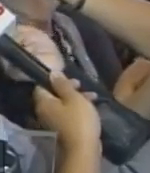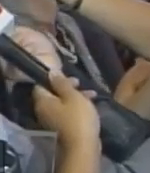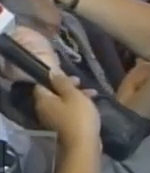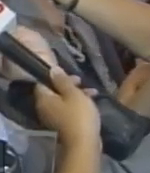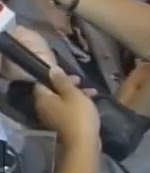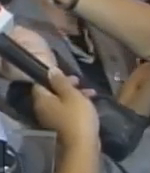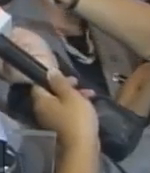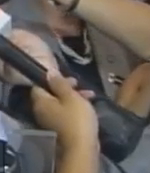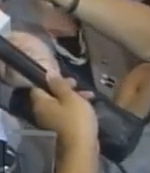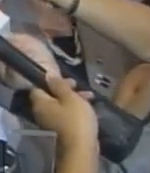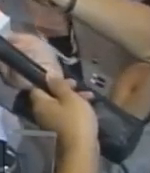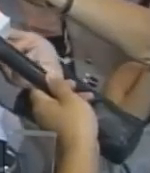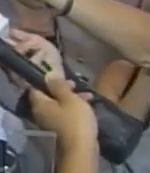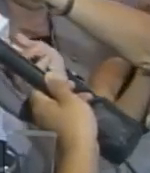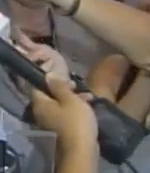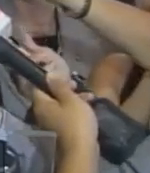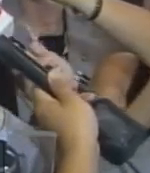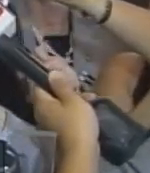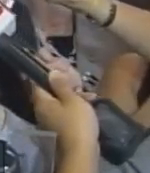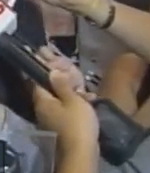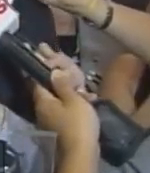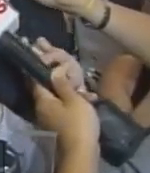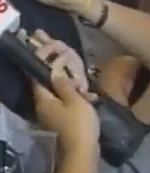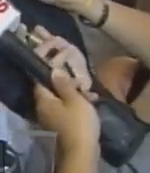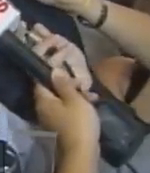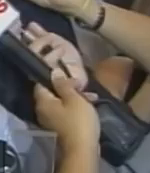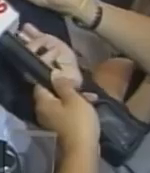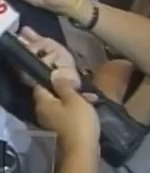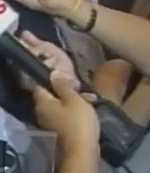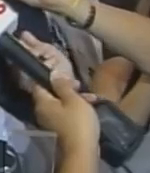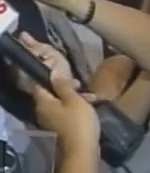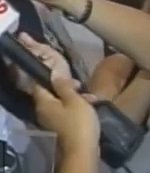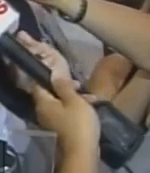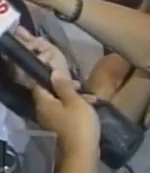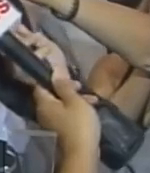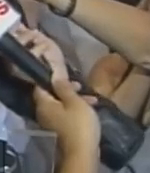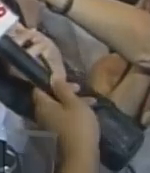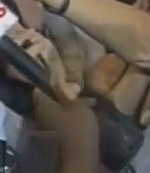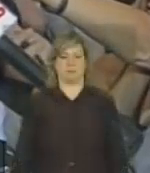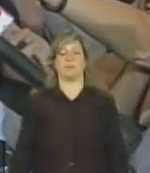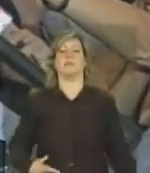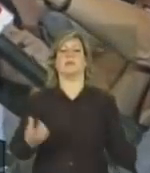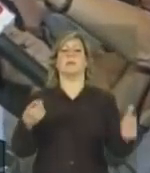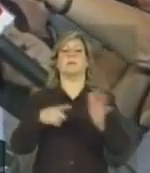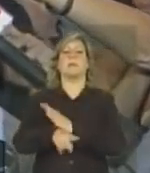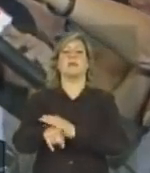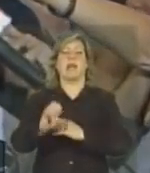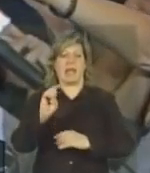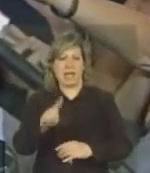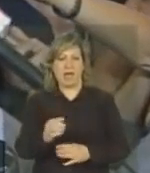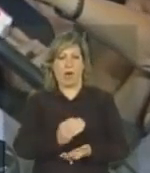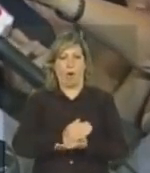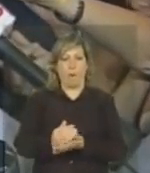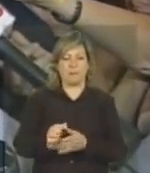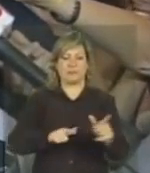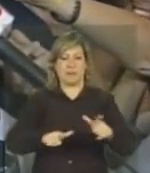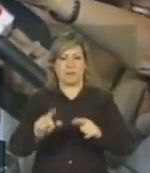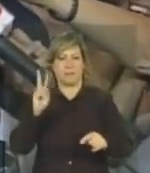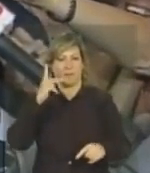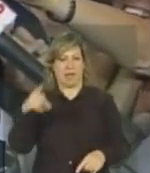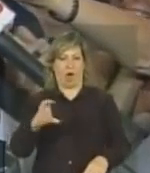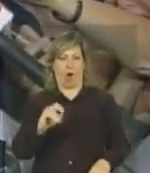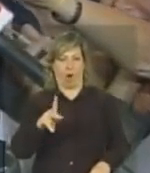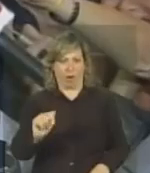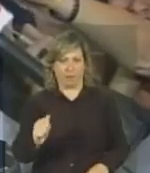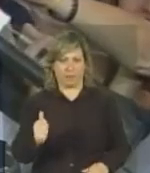de fora, para se organizar, evitar? É o início? Veja, todo plano de segurança é